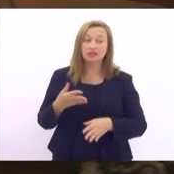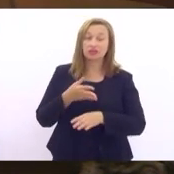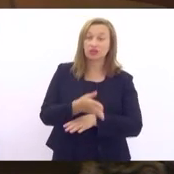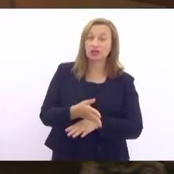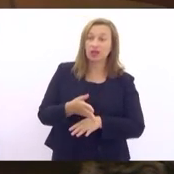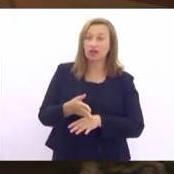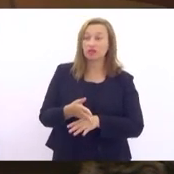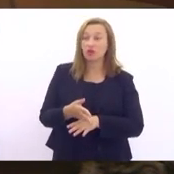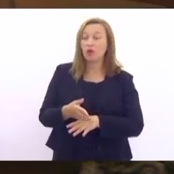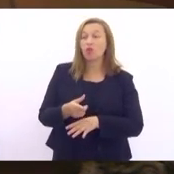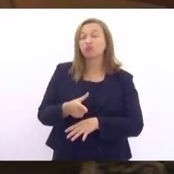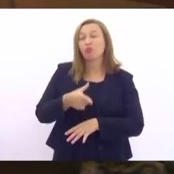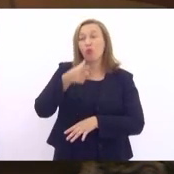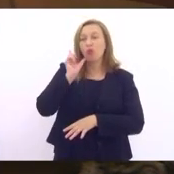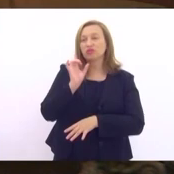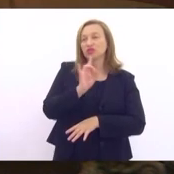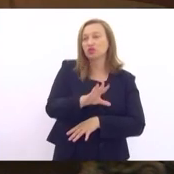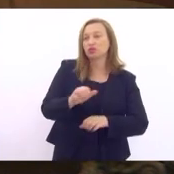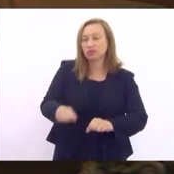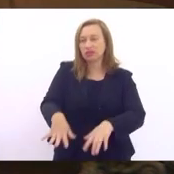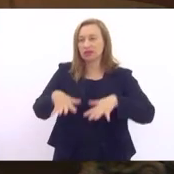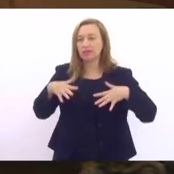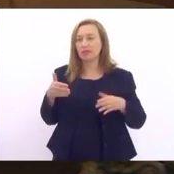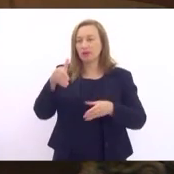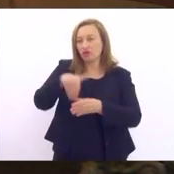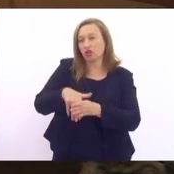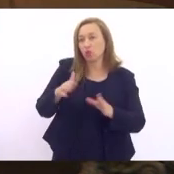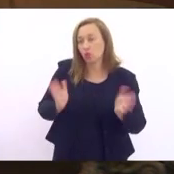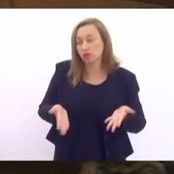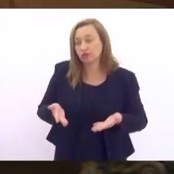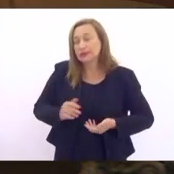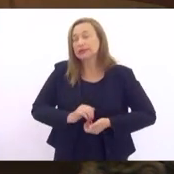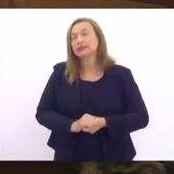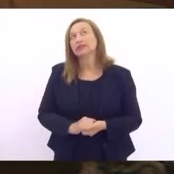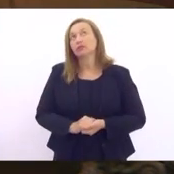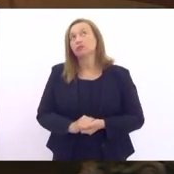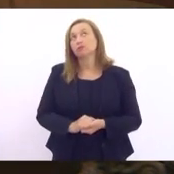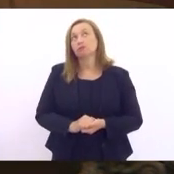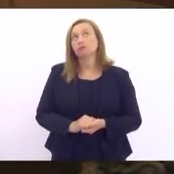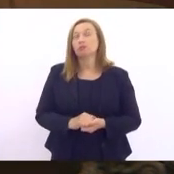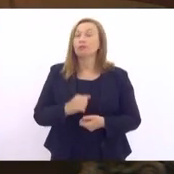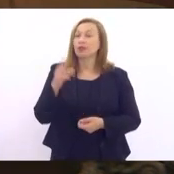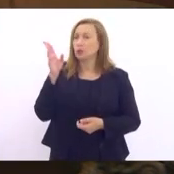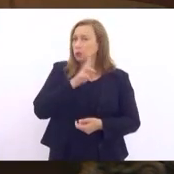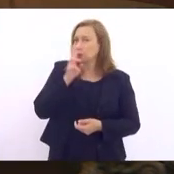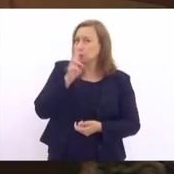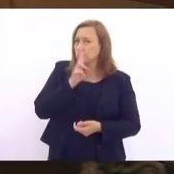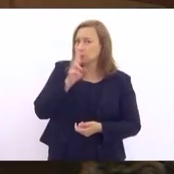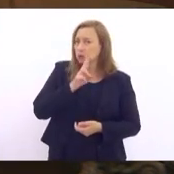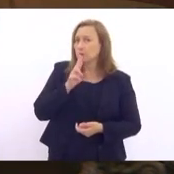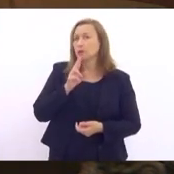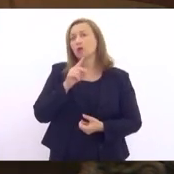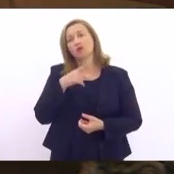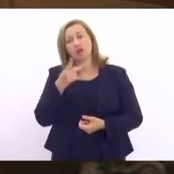votado hoje. Eu diria que essa pressa, além de atrapalhar o bom